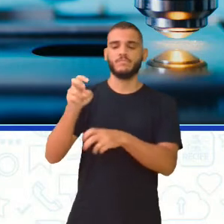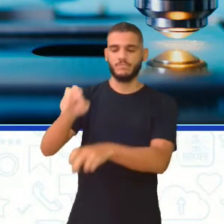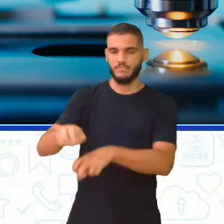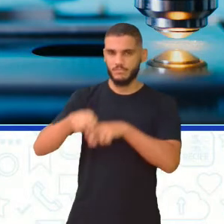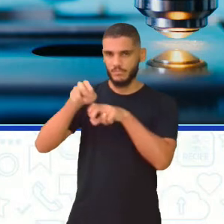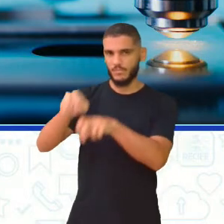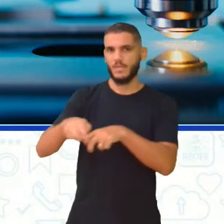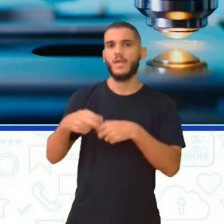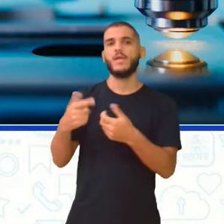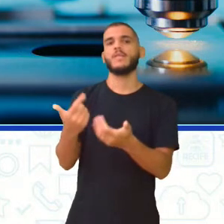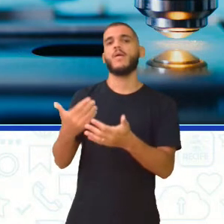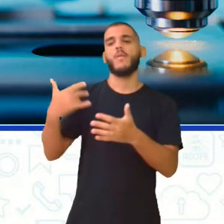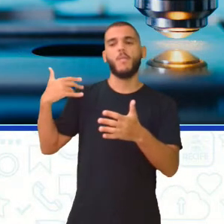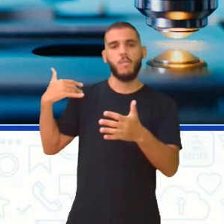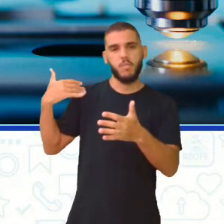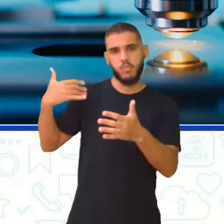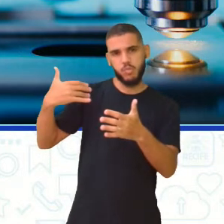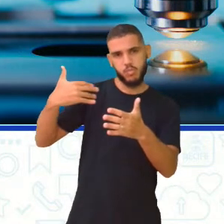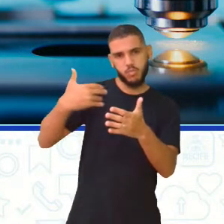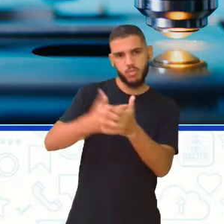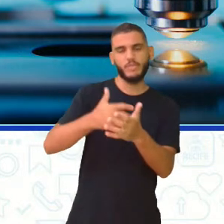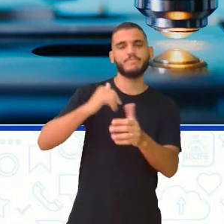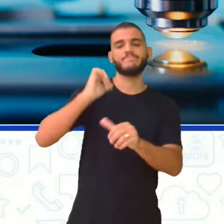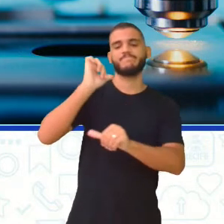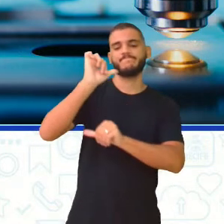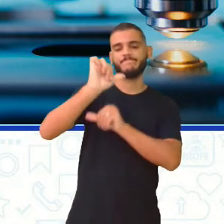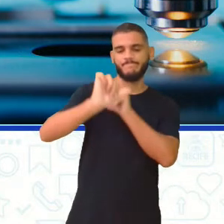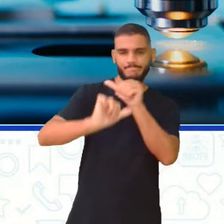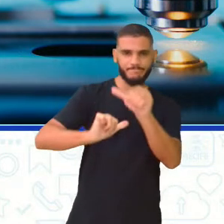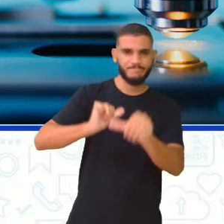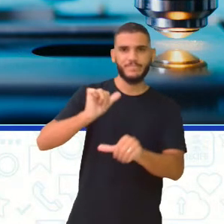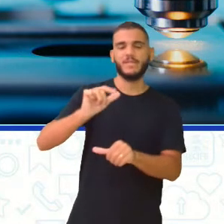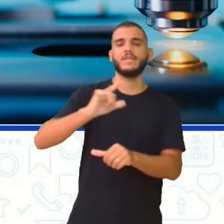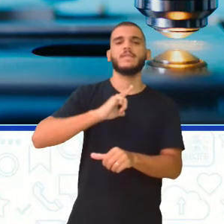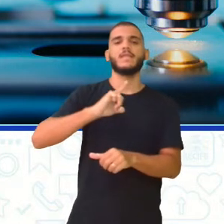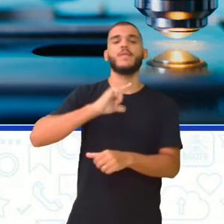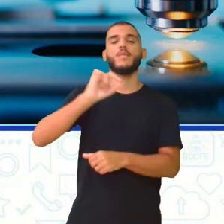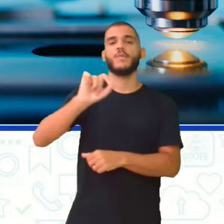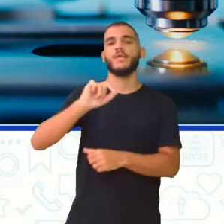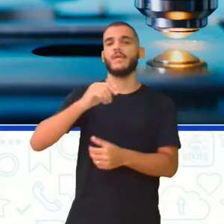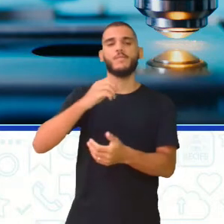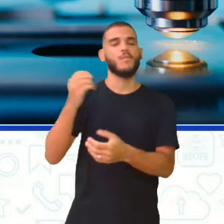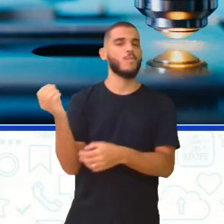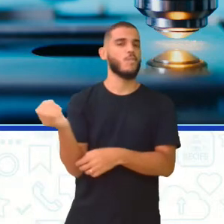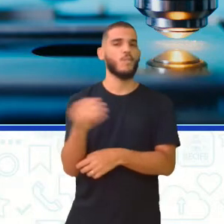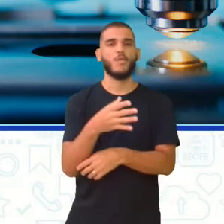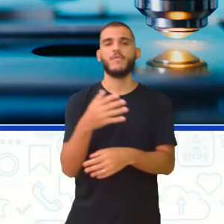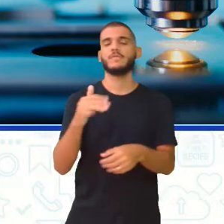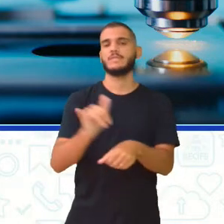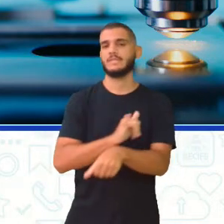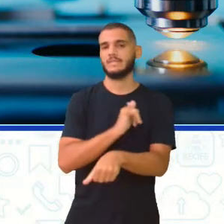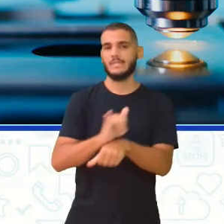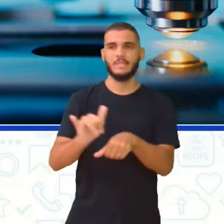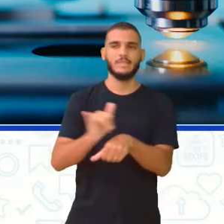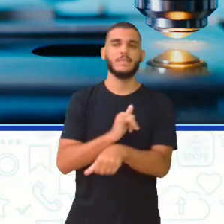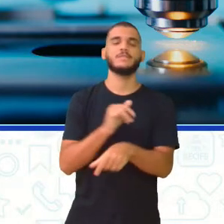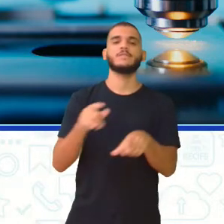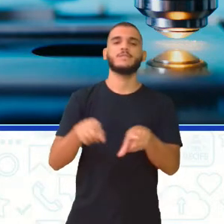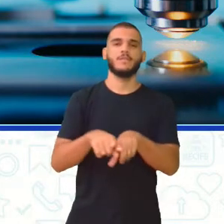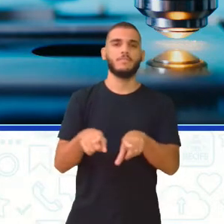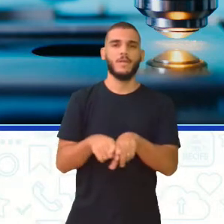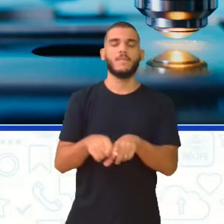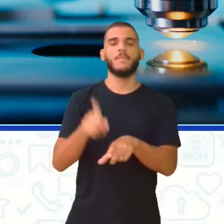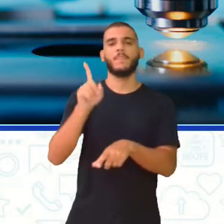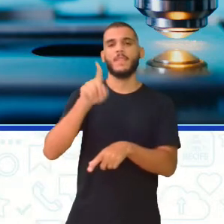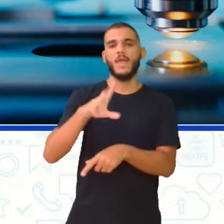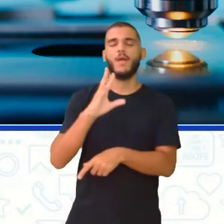tempo, a biotecnologia foi se transformando, incorporando novas ferramentas e aplicações. E aí a gente vê um conhecimento